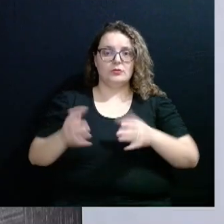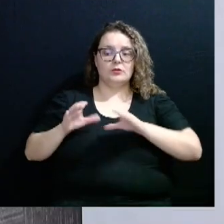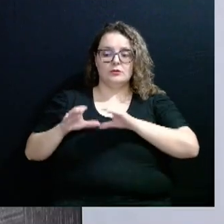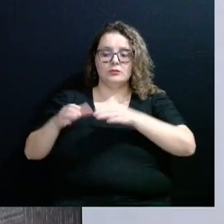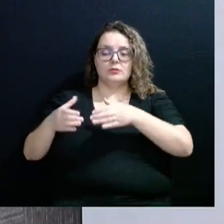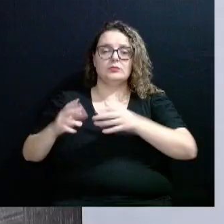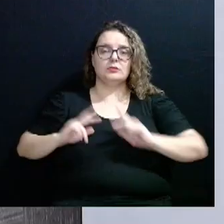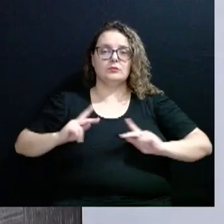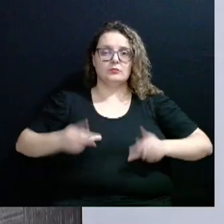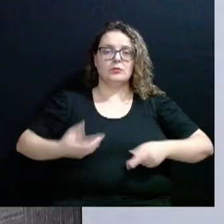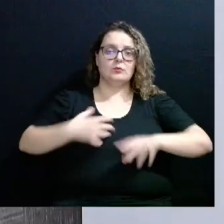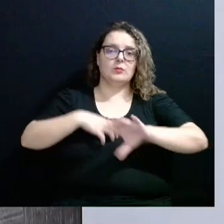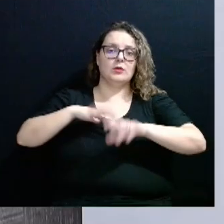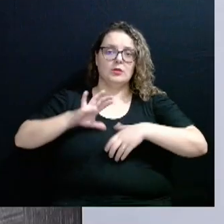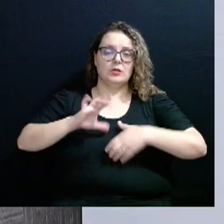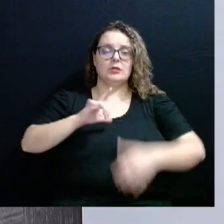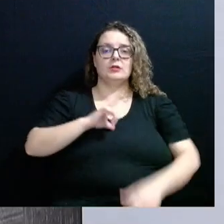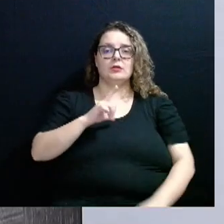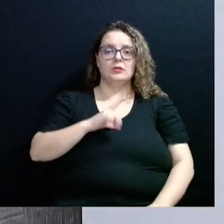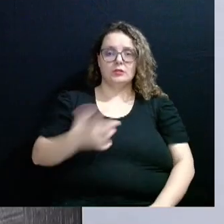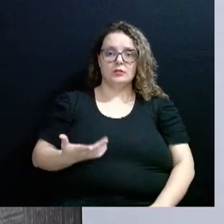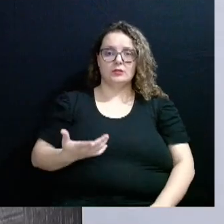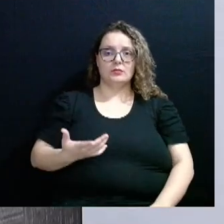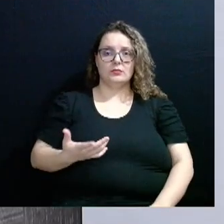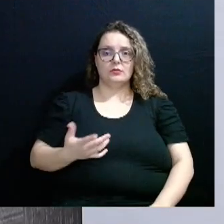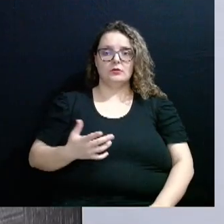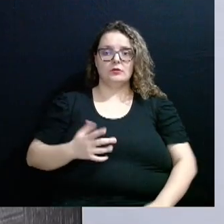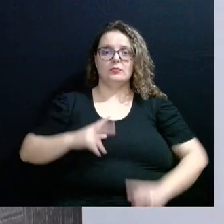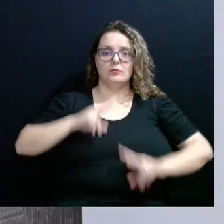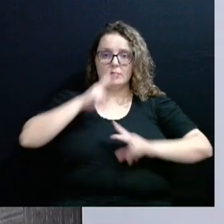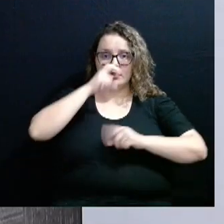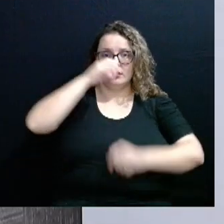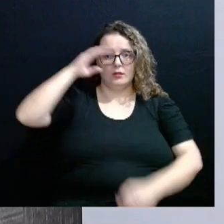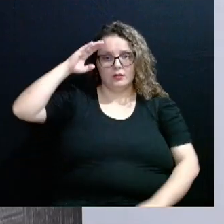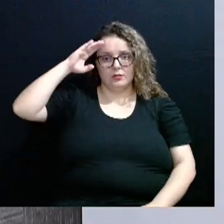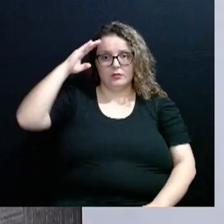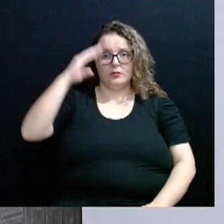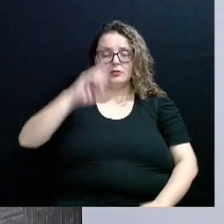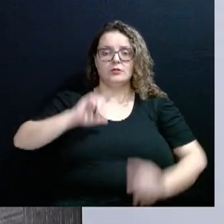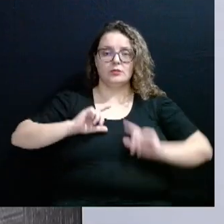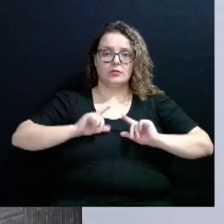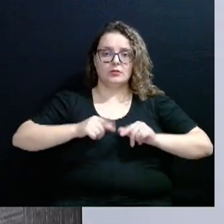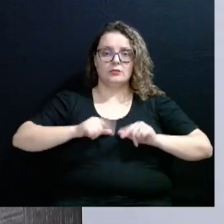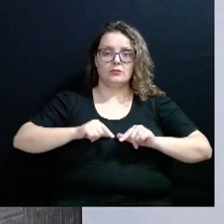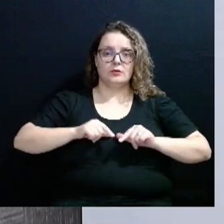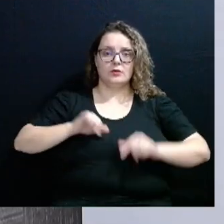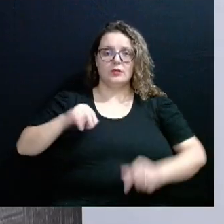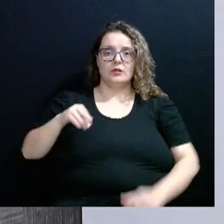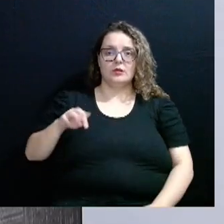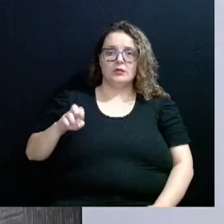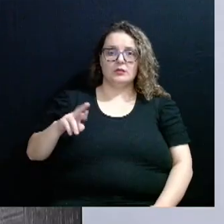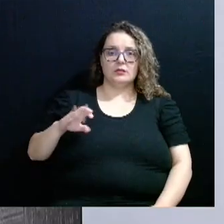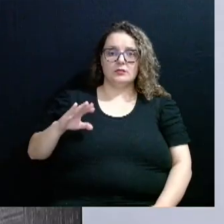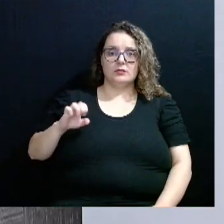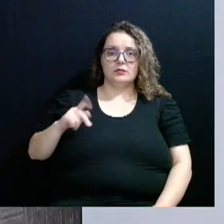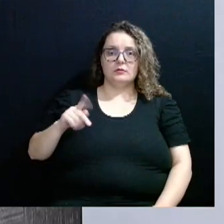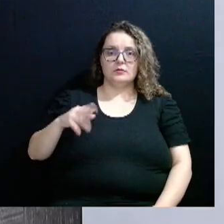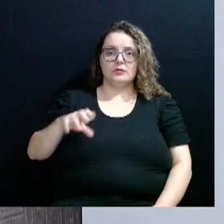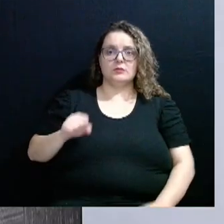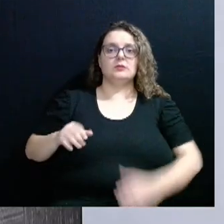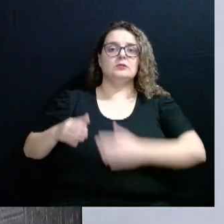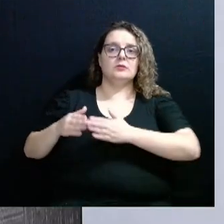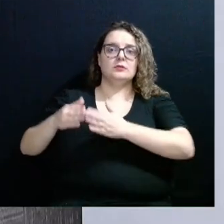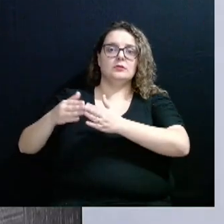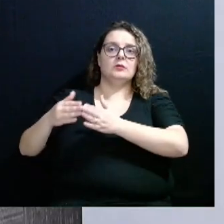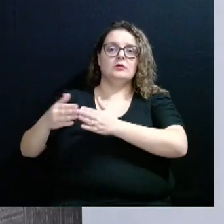teve aí, pelas forças militares de Israel, a intercepção dessa embarcação, entre